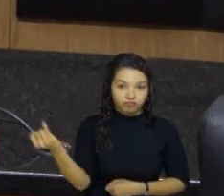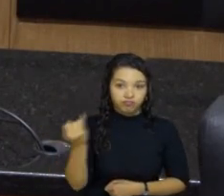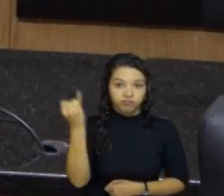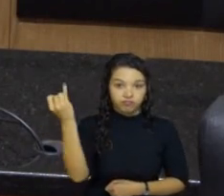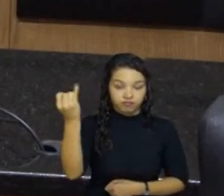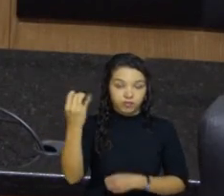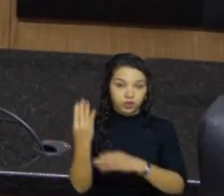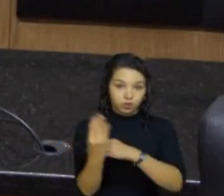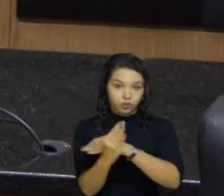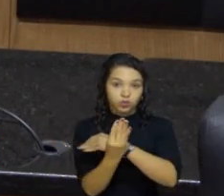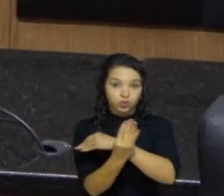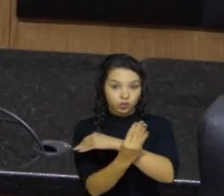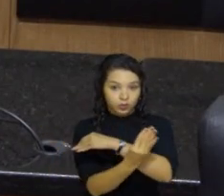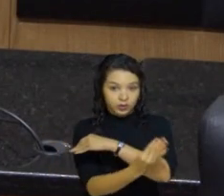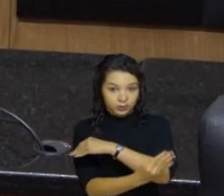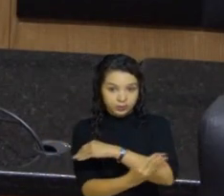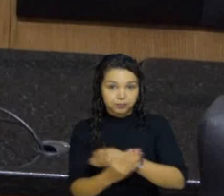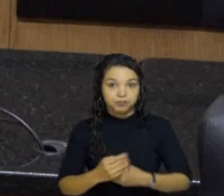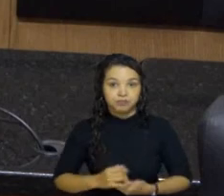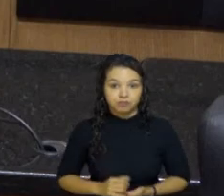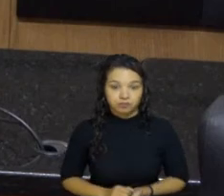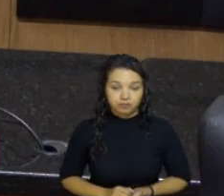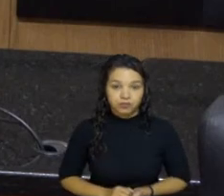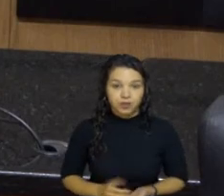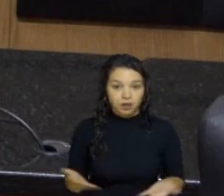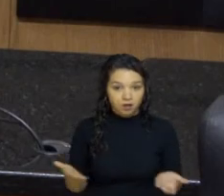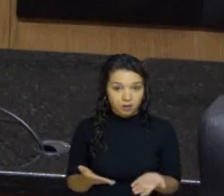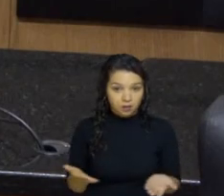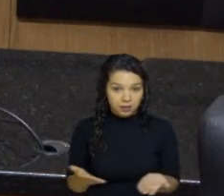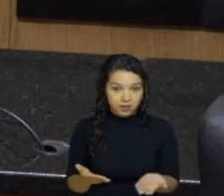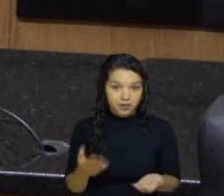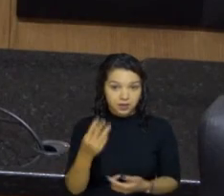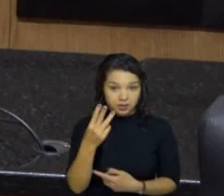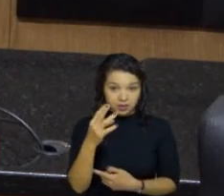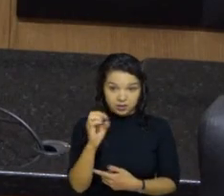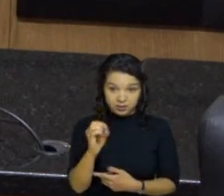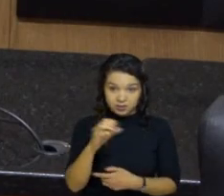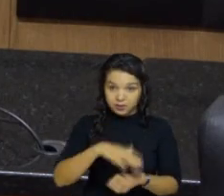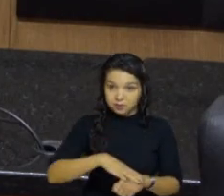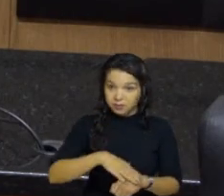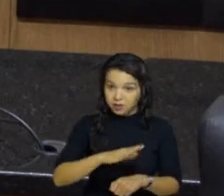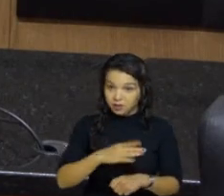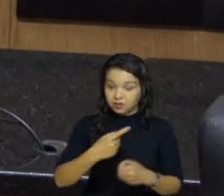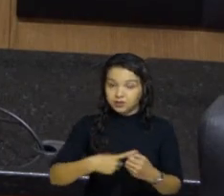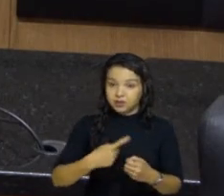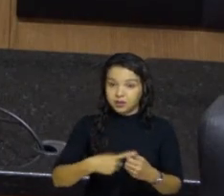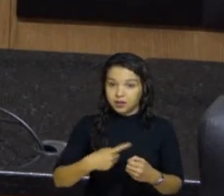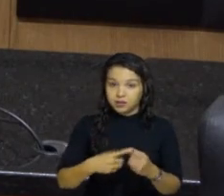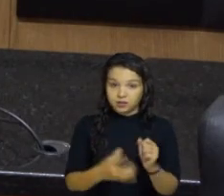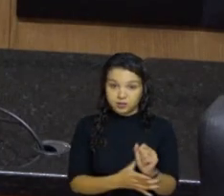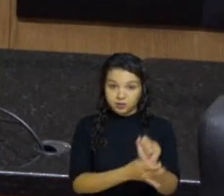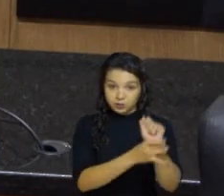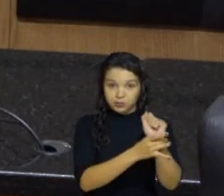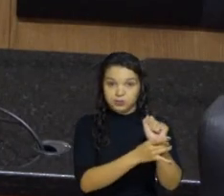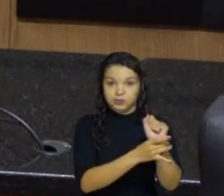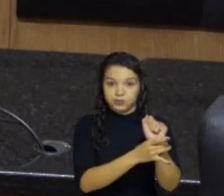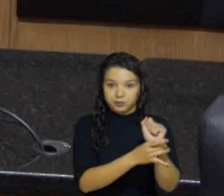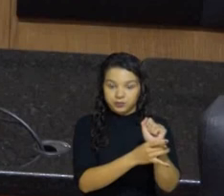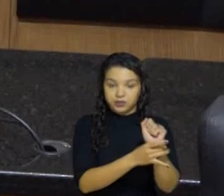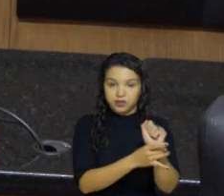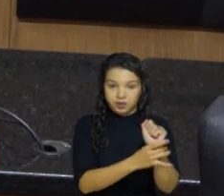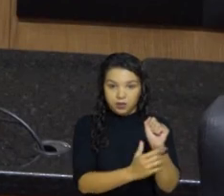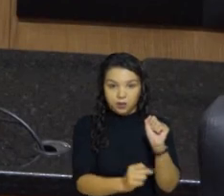Tubarão, agora é, dentre as 30 maiores cidades do Estado, é a cidade mais segura com relação a